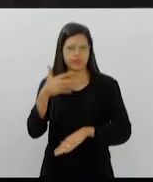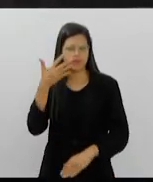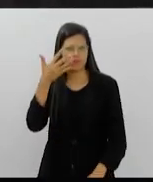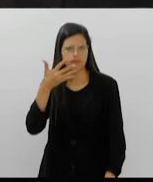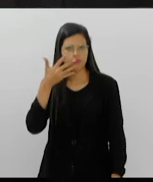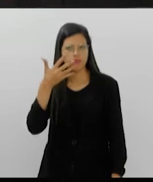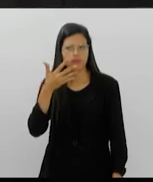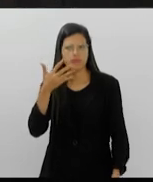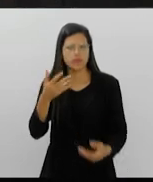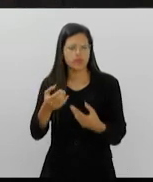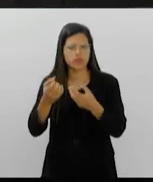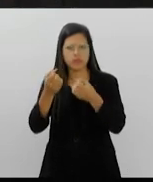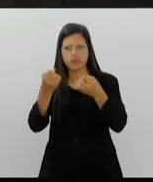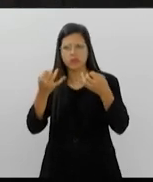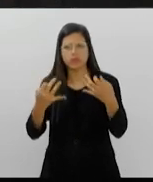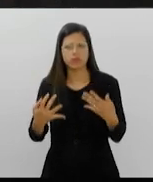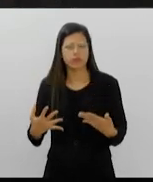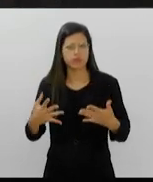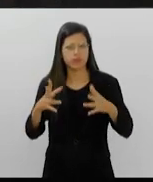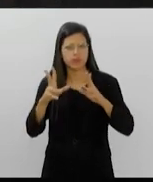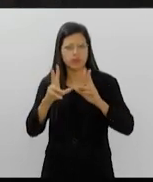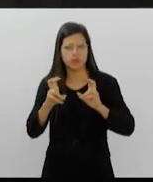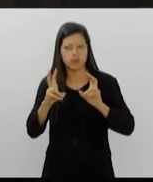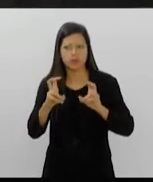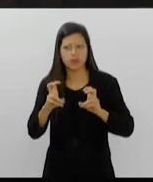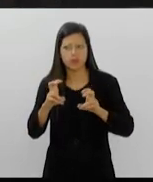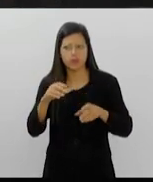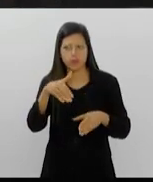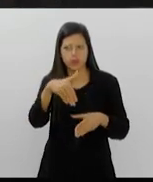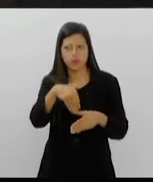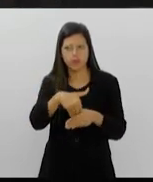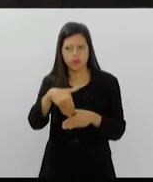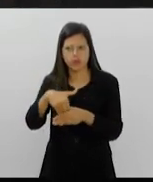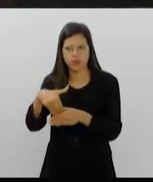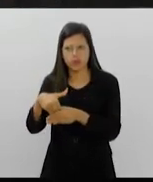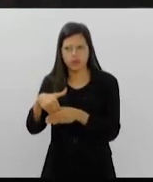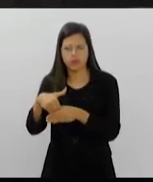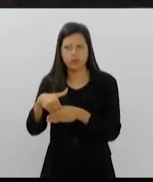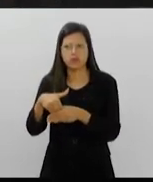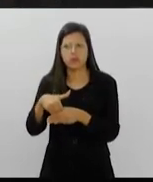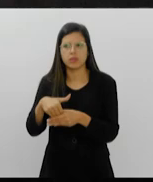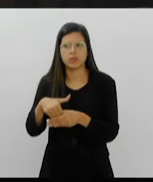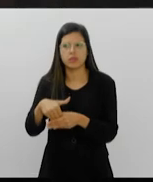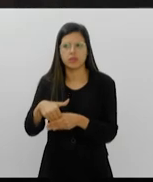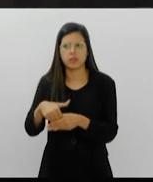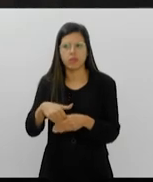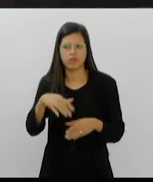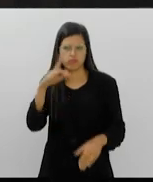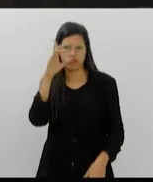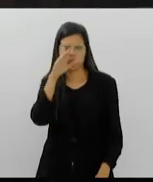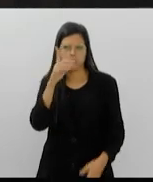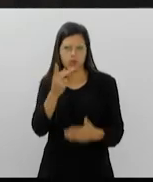um esclarecimento sobre a eleição do último domingo.